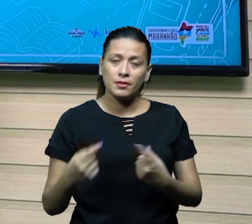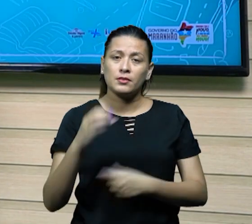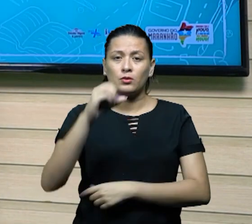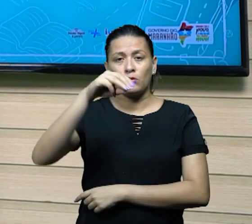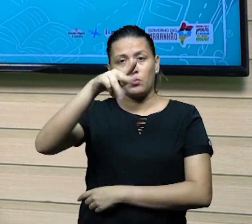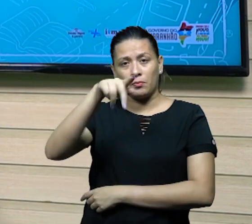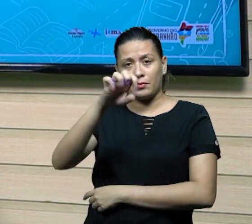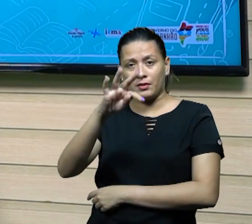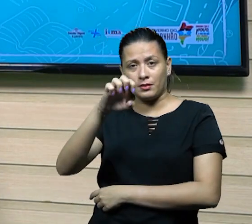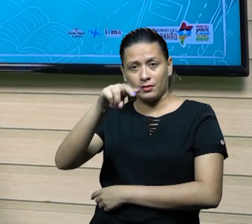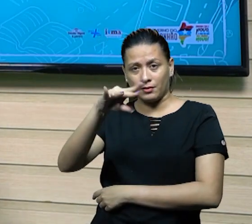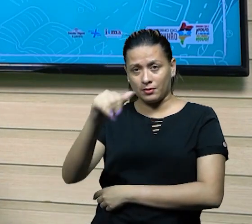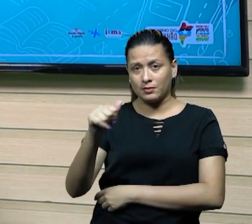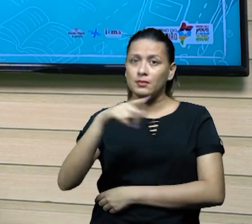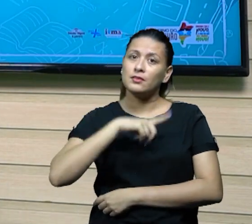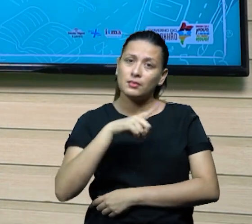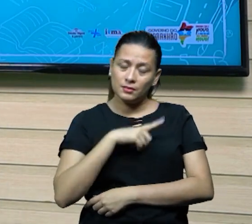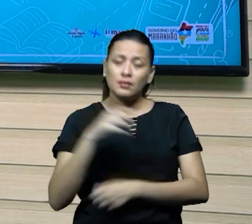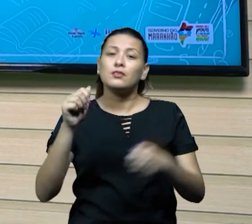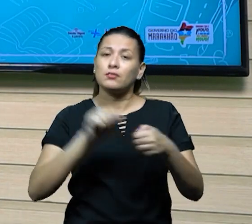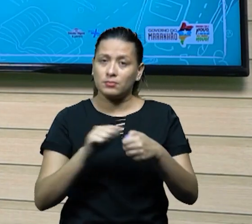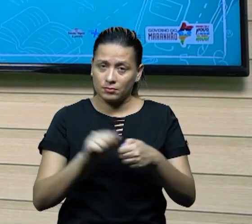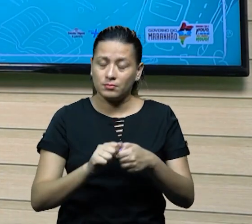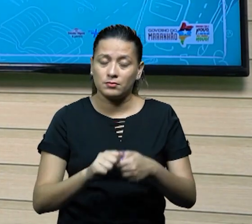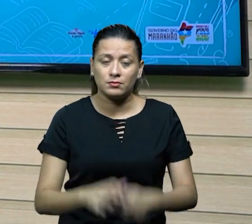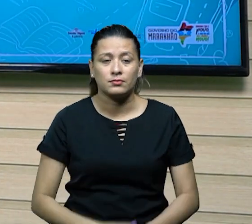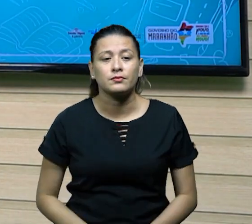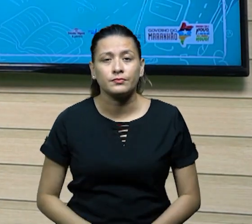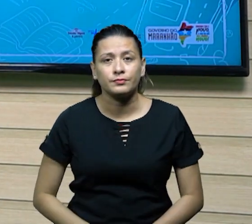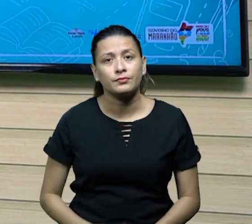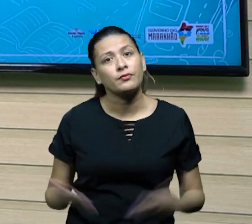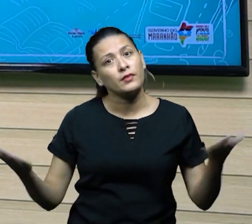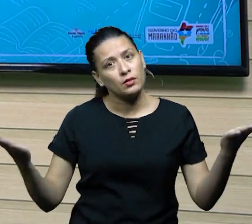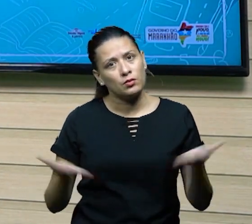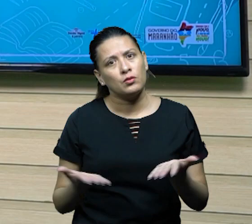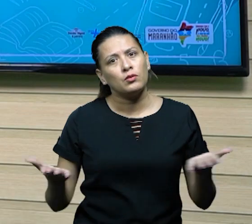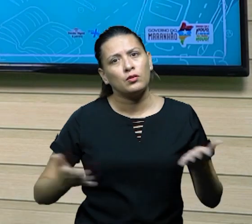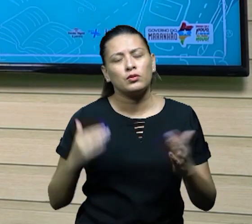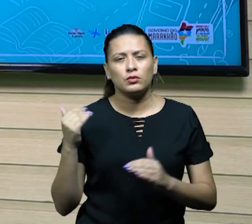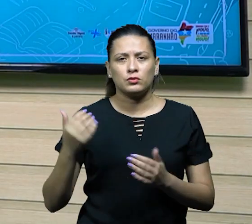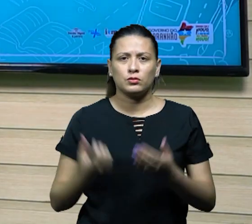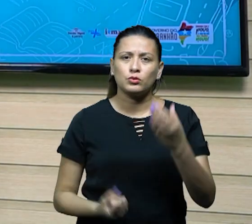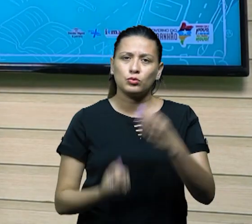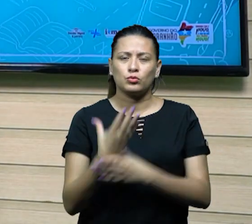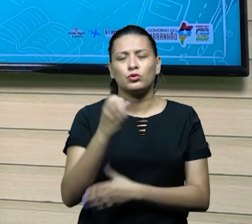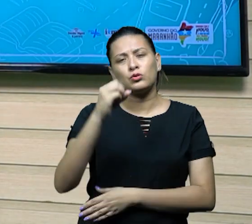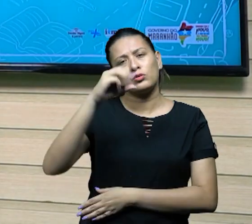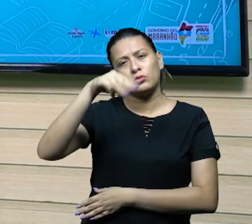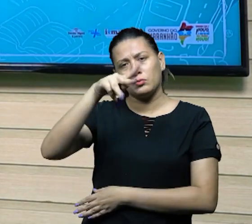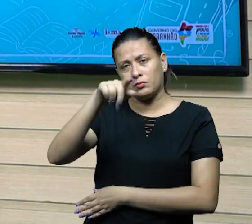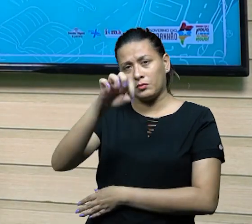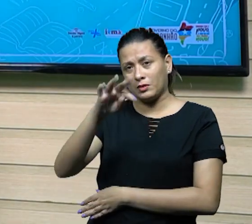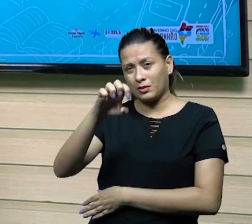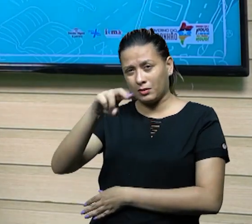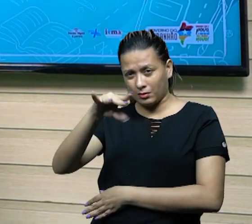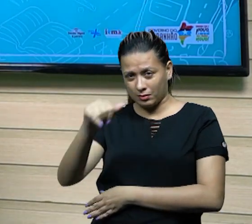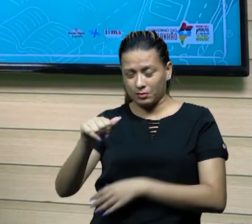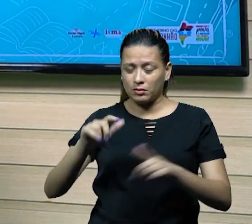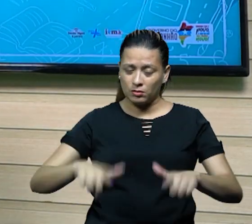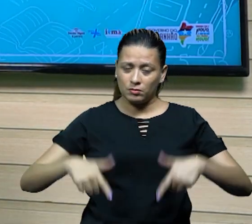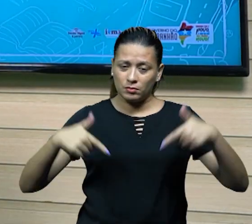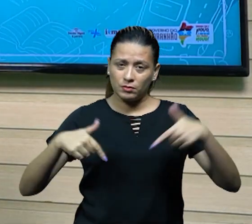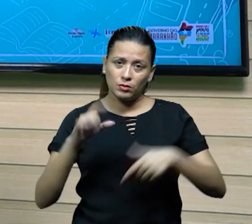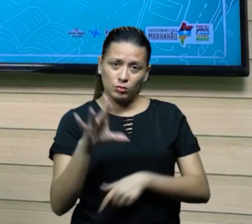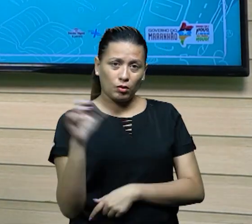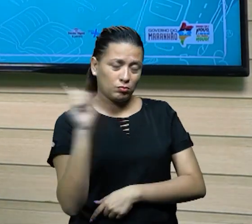emitiu um papel, mas tu tem a competência, tu tem o fazer. Então hoje a questão de desenvolver competência não é só tu